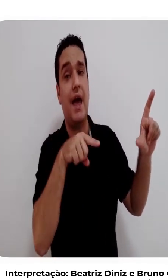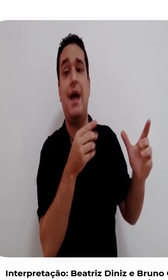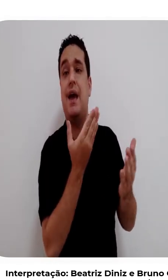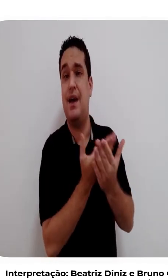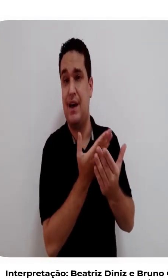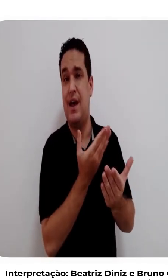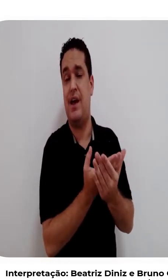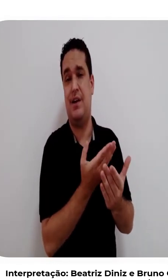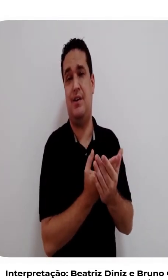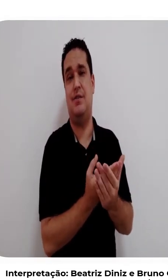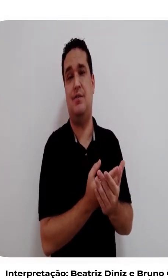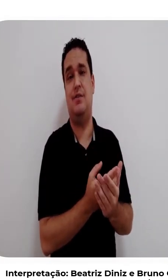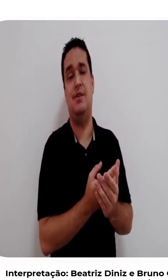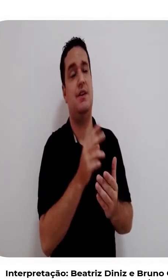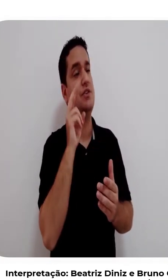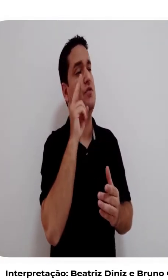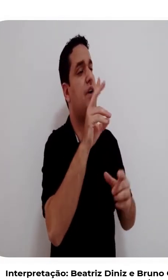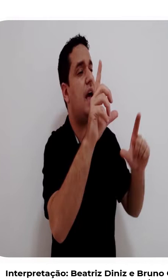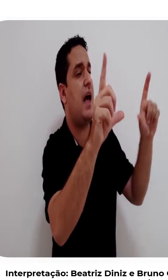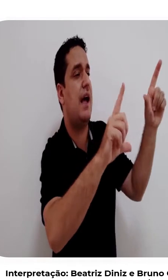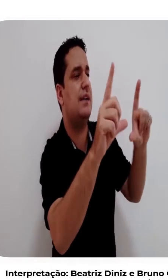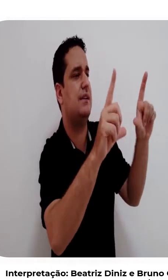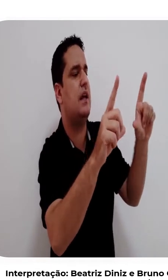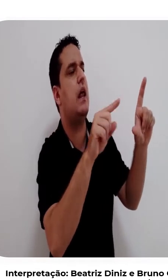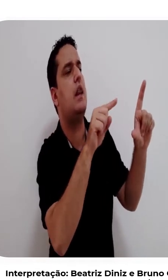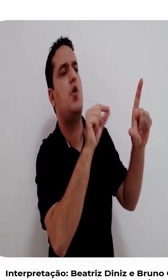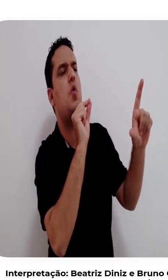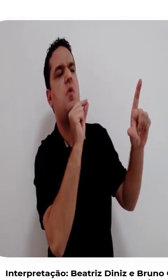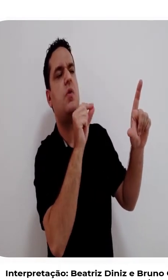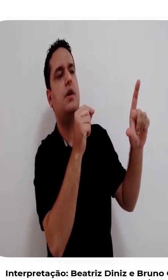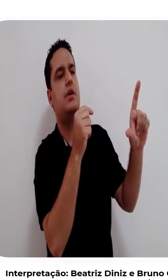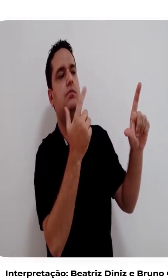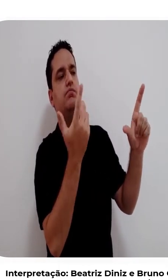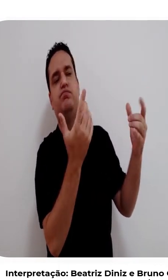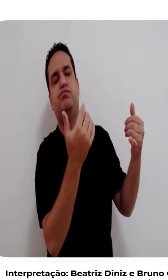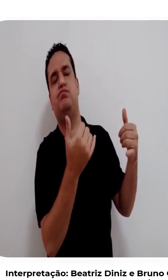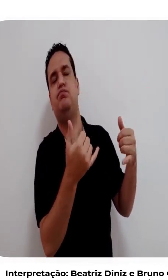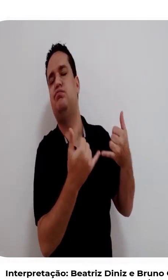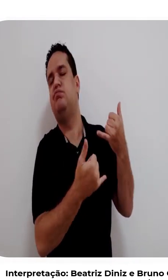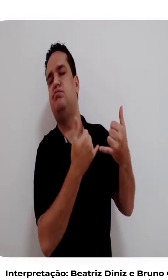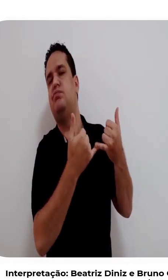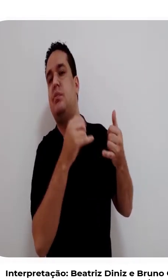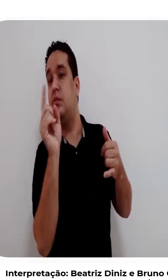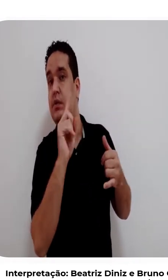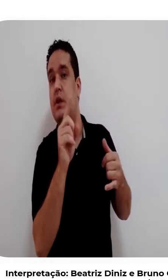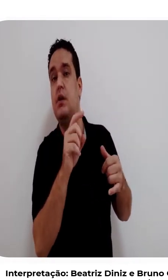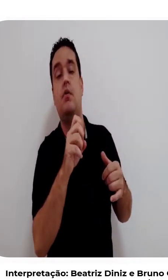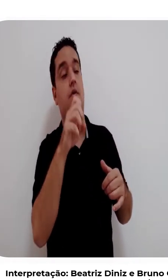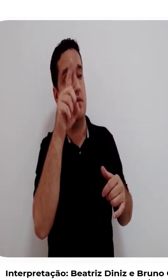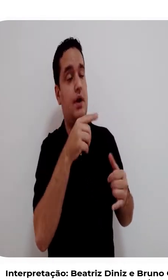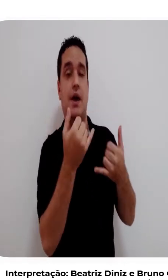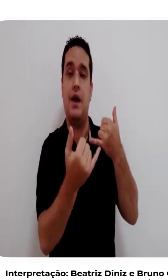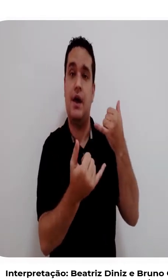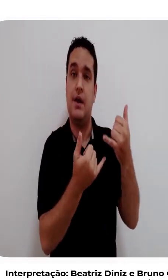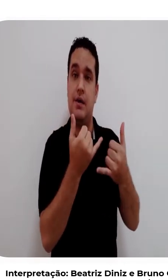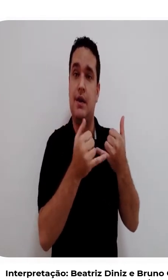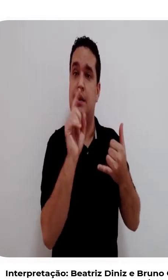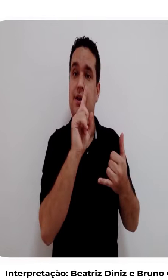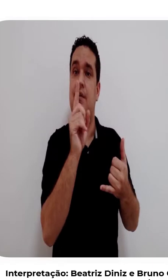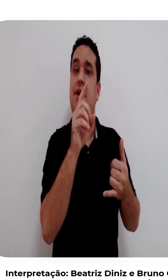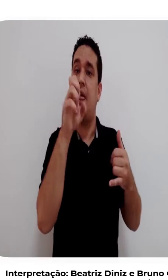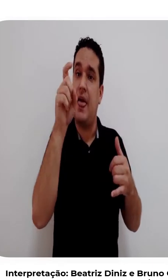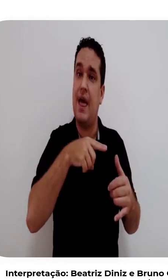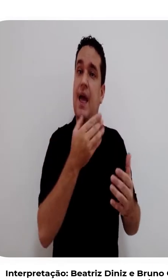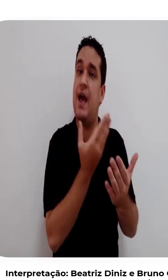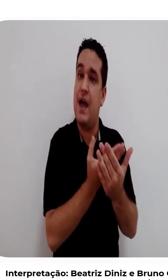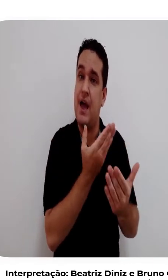que atrás da foto, atrás da tela, a nossa aula está acontecendo de alguma forma, né? E muitas vezes, mesmo